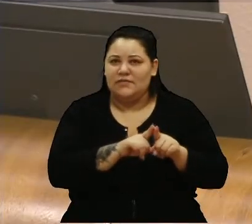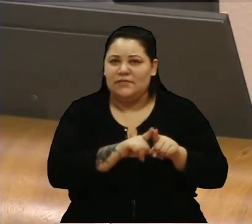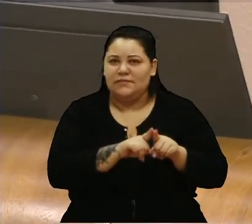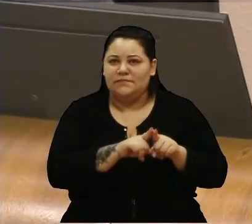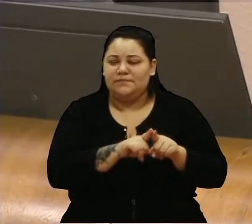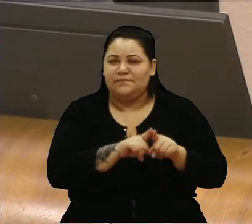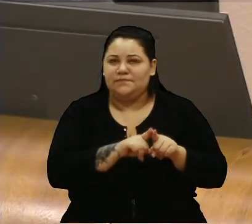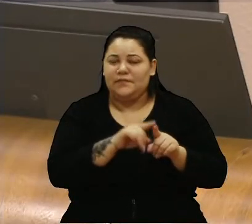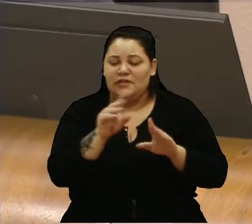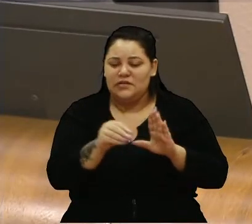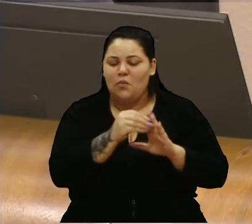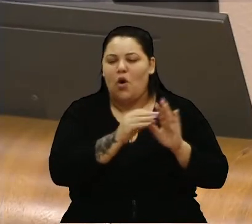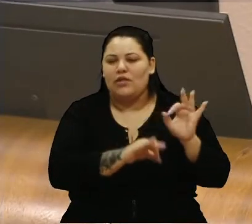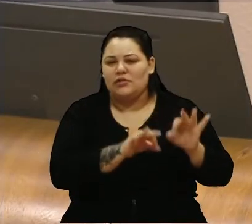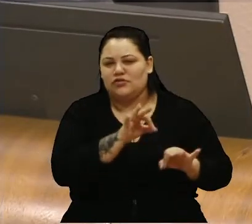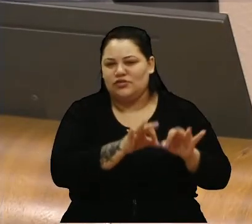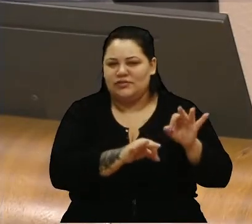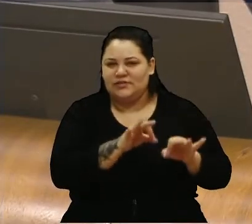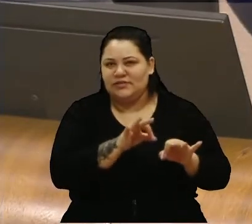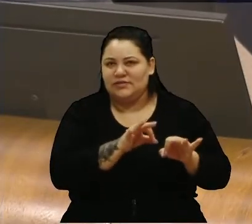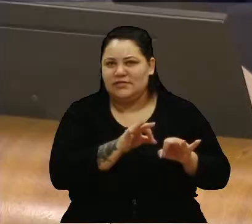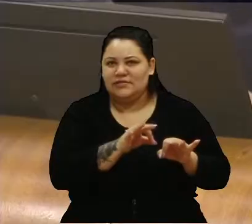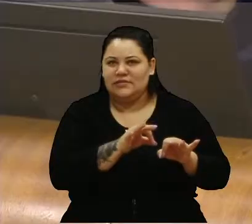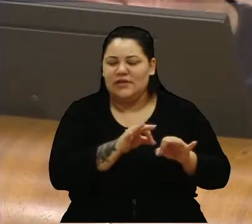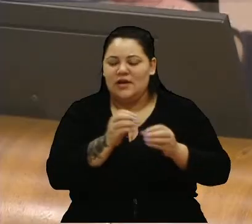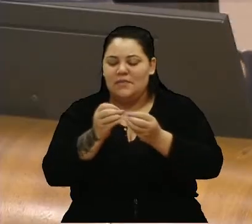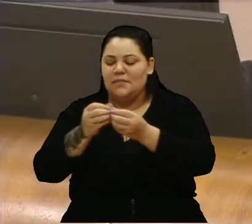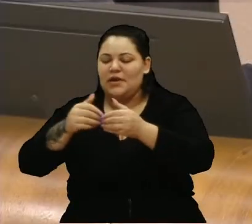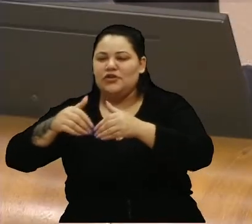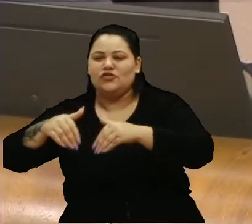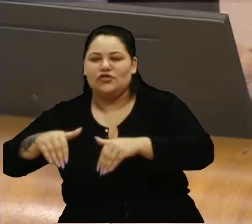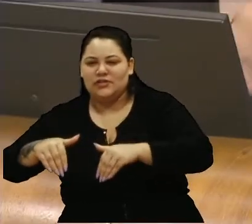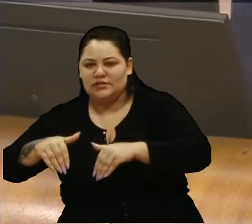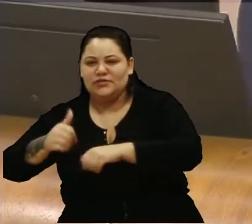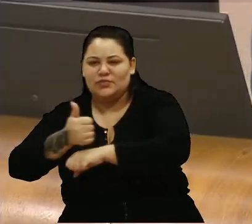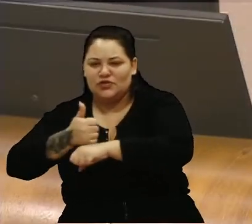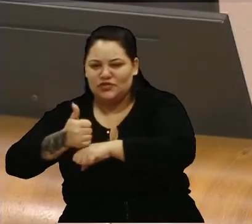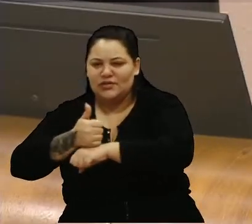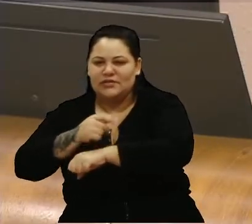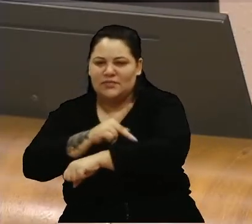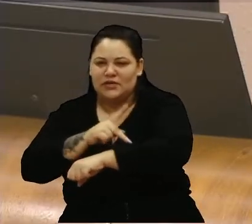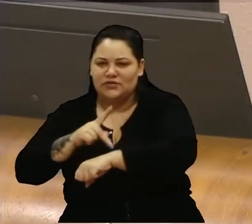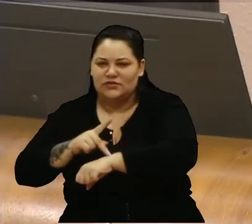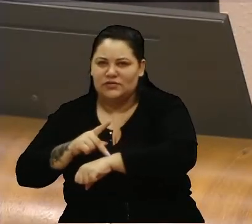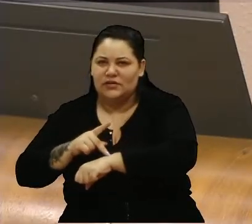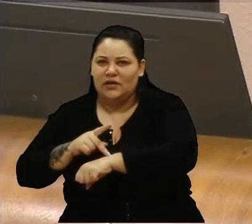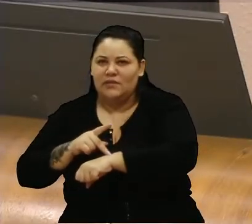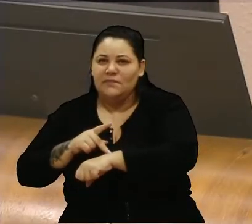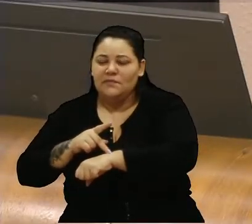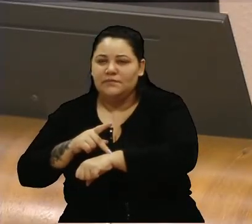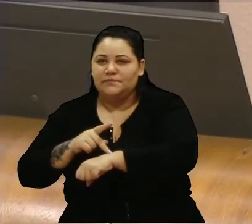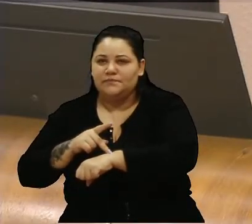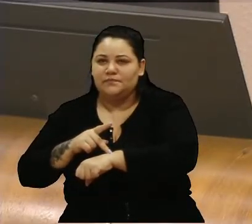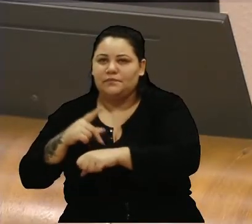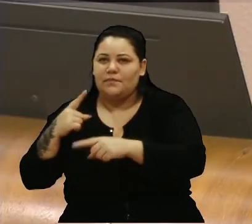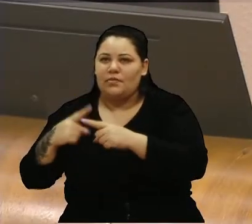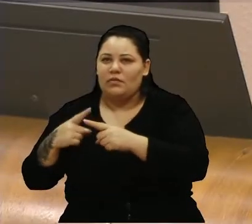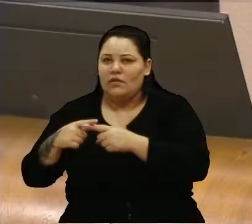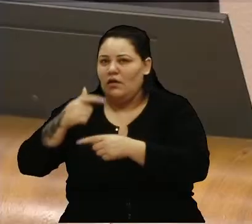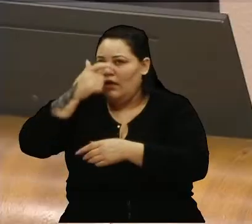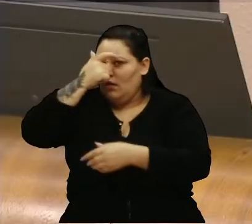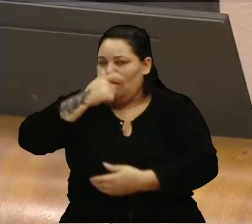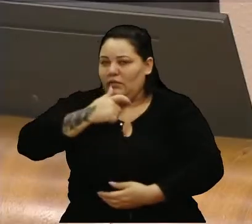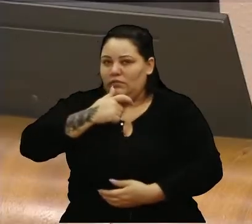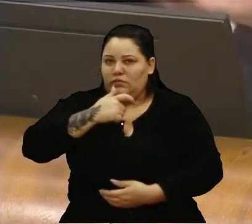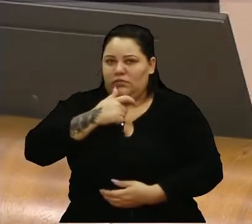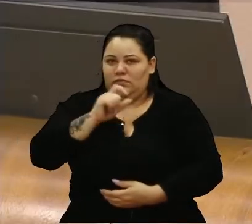na justiça colocando em maus lençóis a esses profissionais que são... Porque eu acho que, às